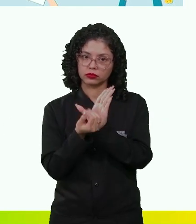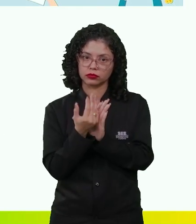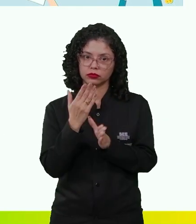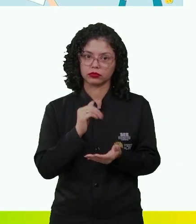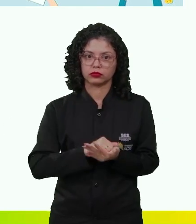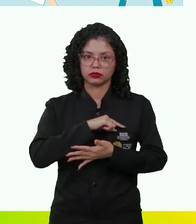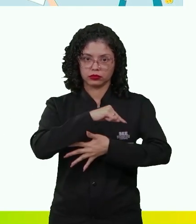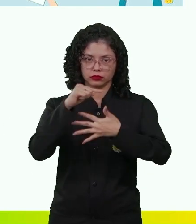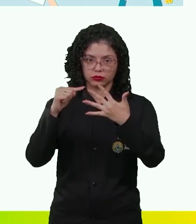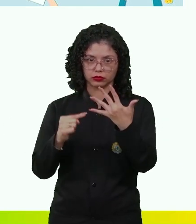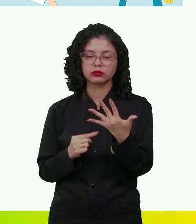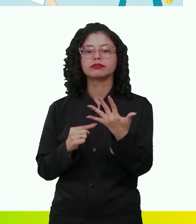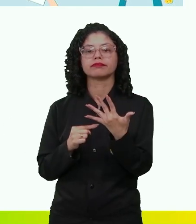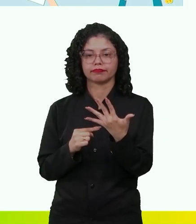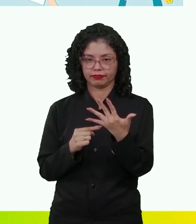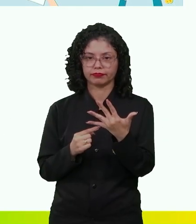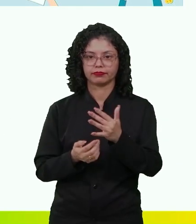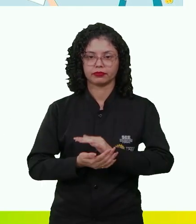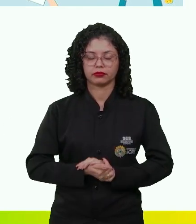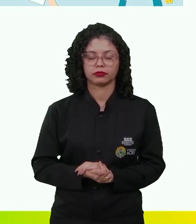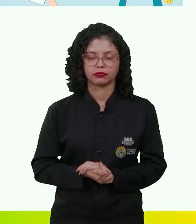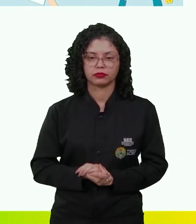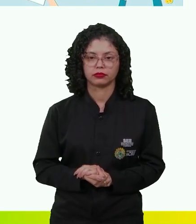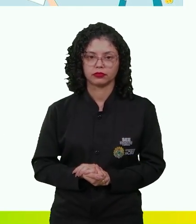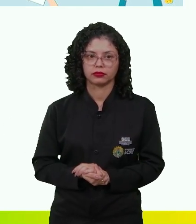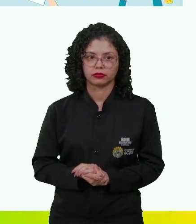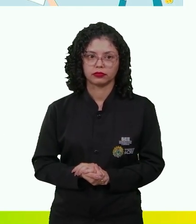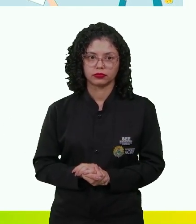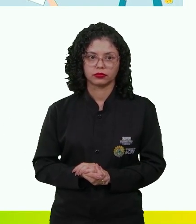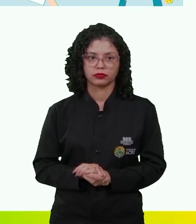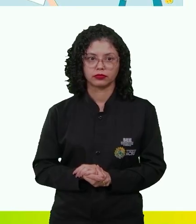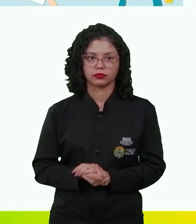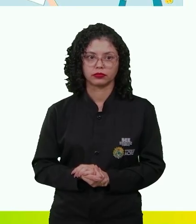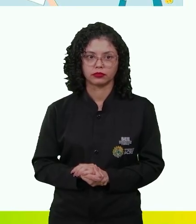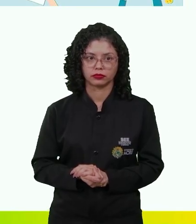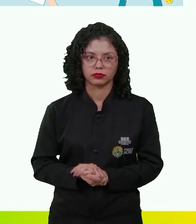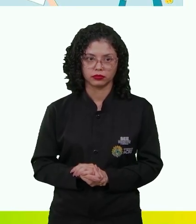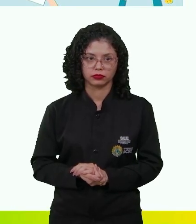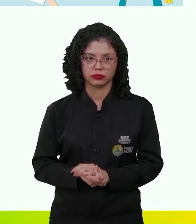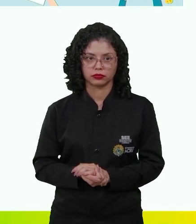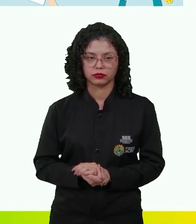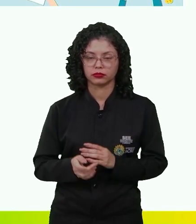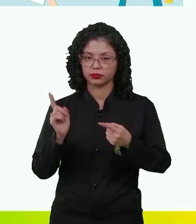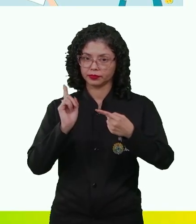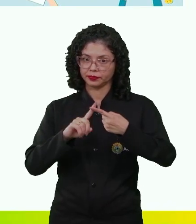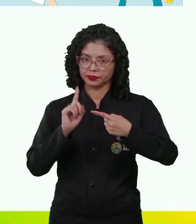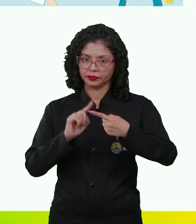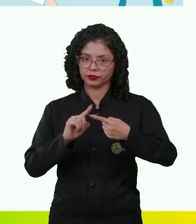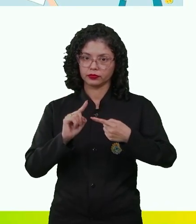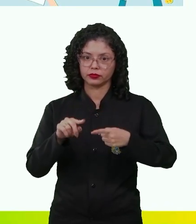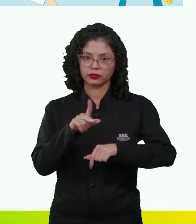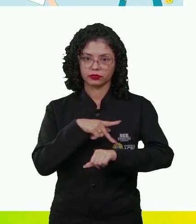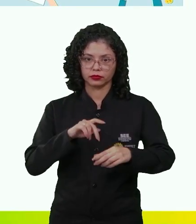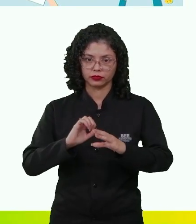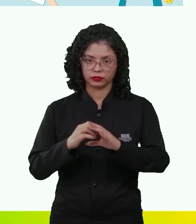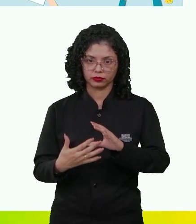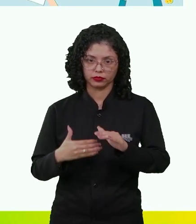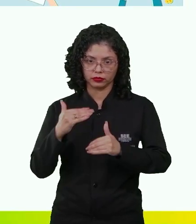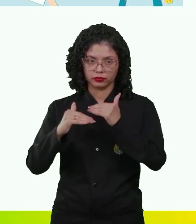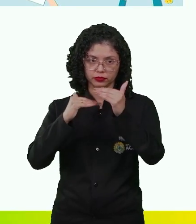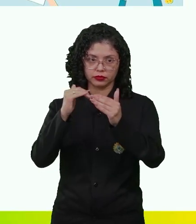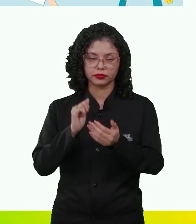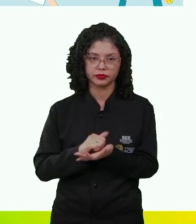completa, produzem todos os tipos de bens. Essa é a primeira característica dos países desenvolvidos.